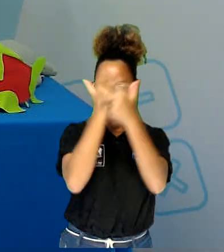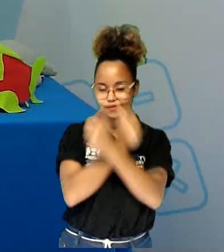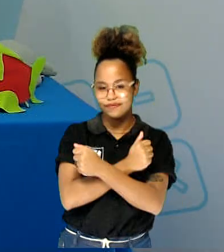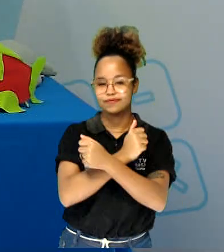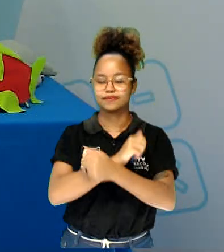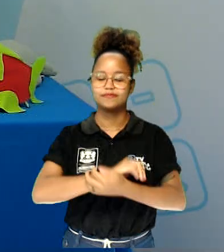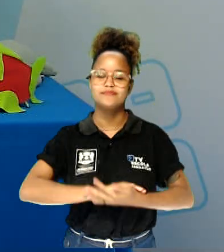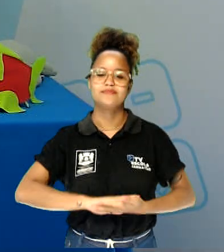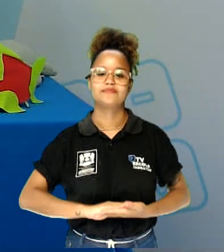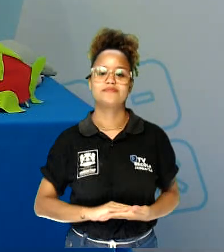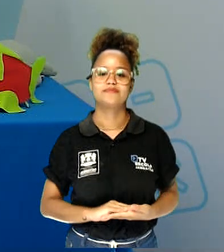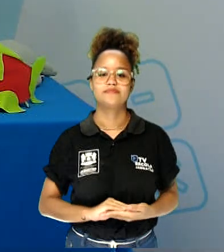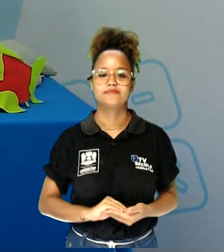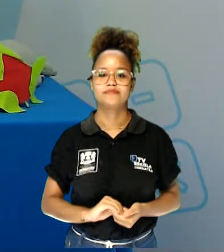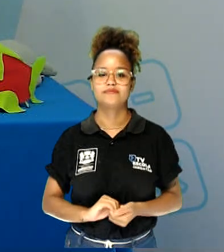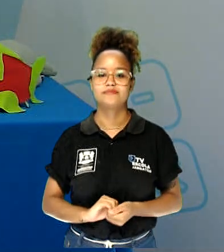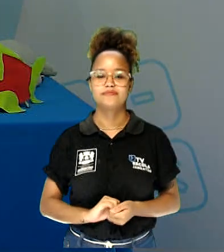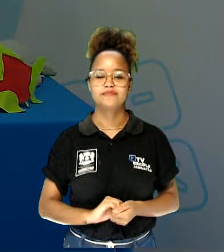da beleza!